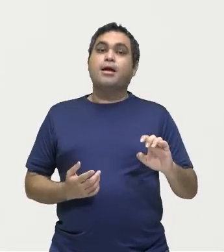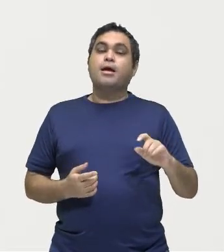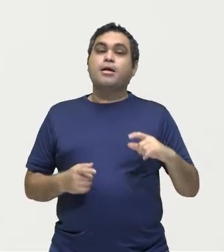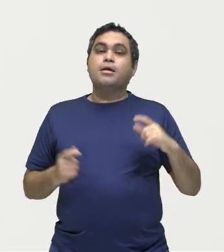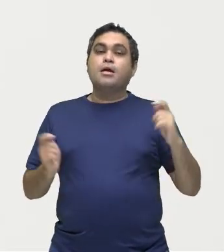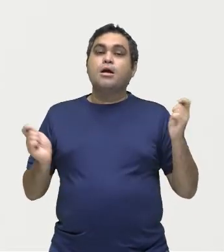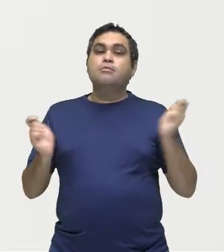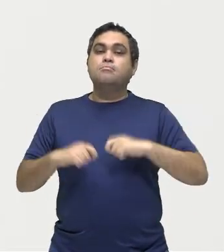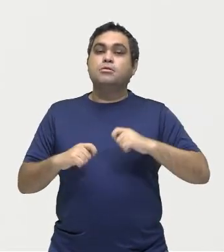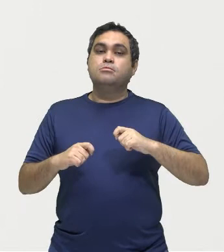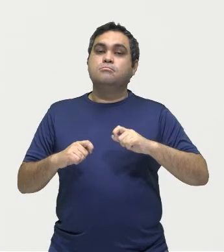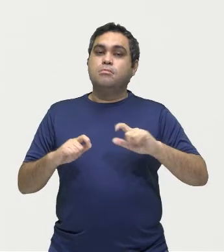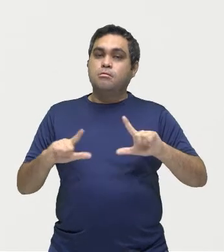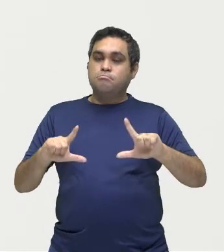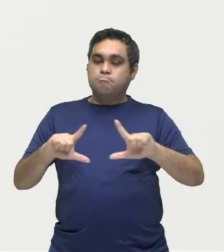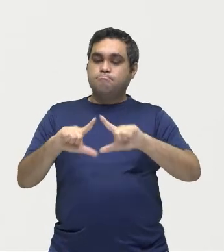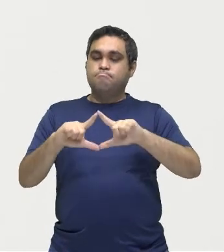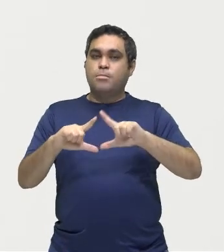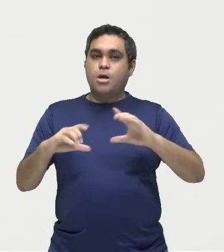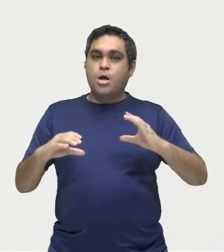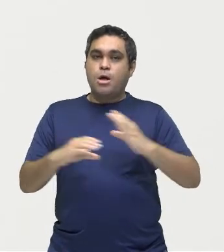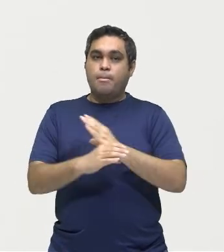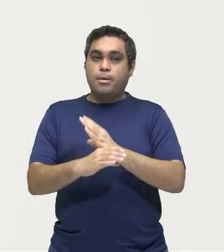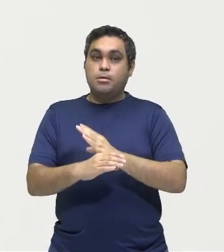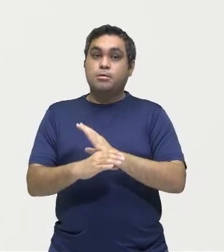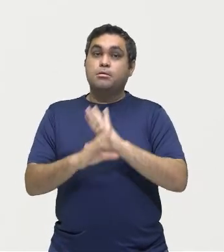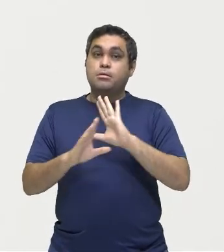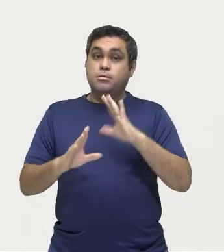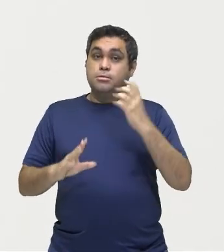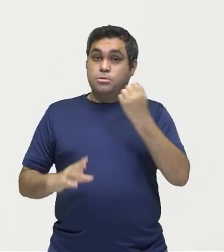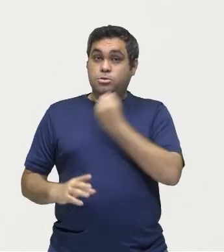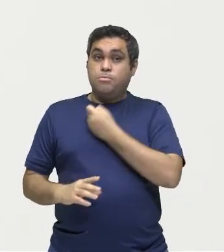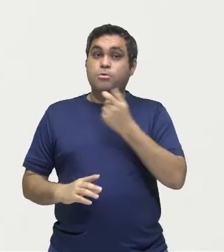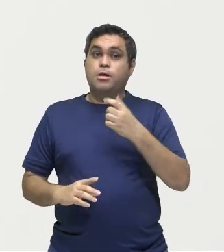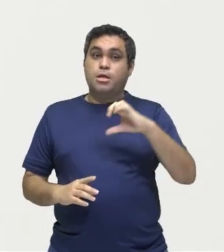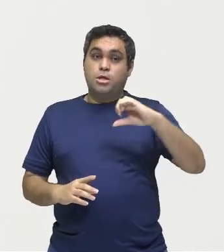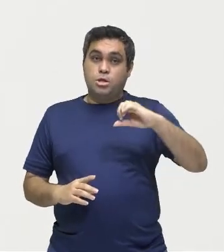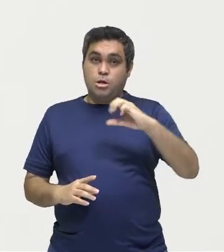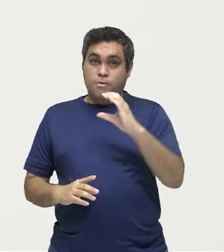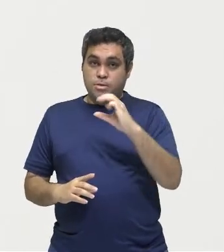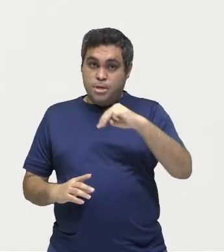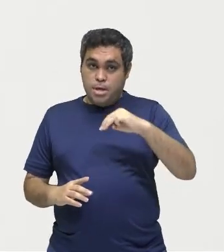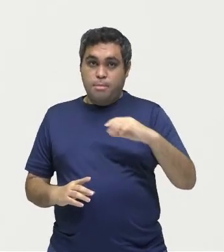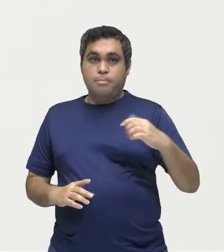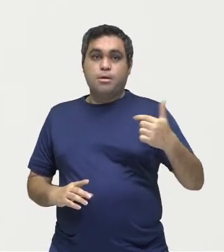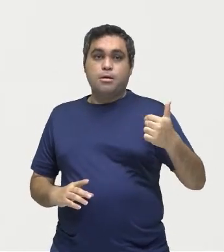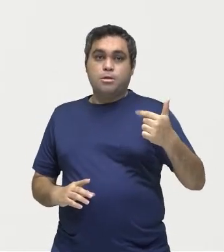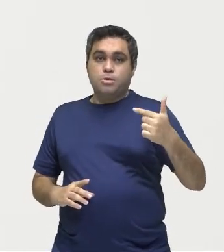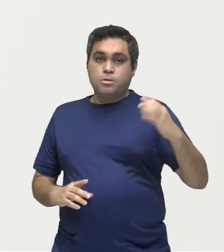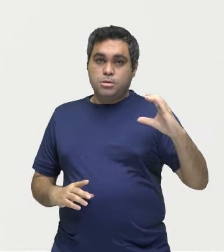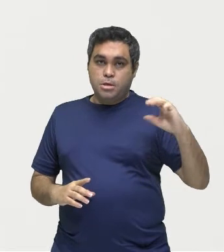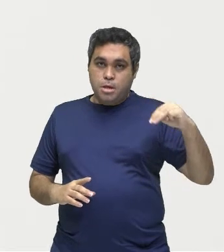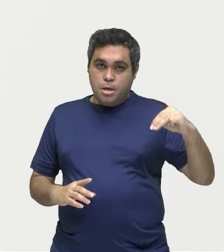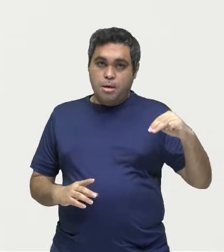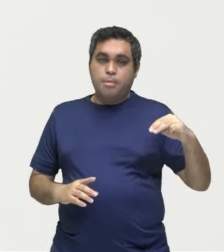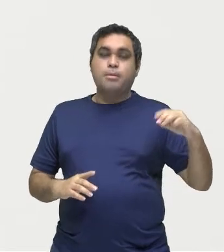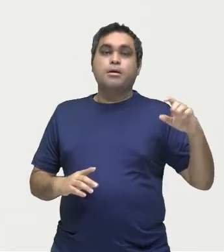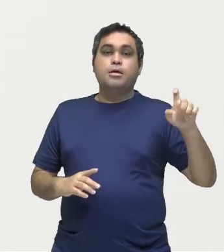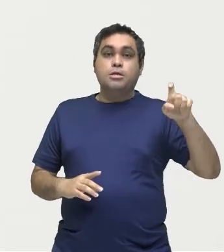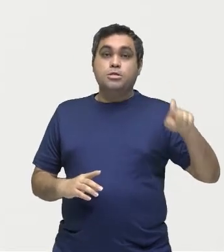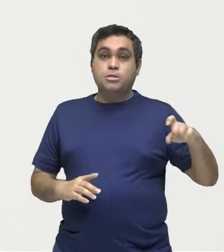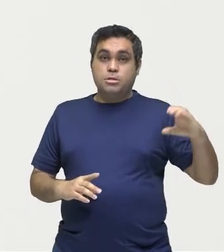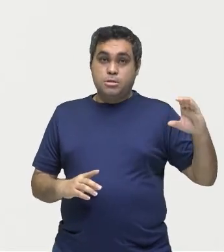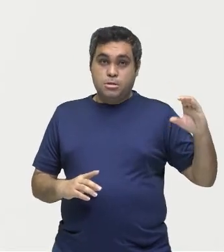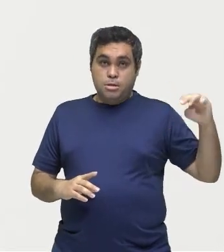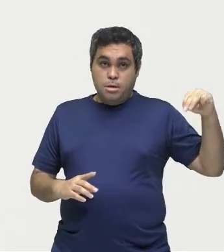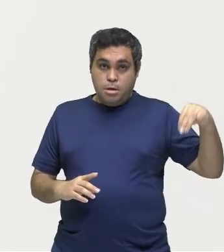um triângulo cujas medidas sejam 9 centímetros, 12 centímetros e X centímetros, respeitando a